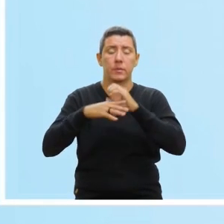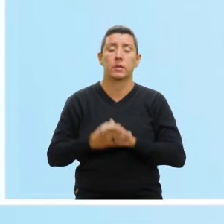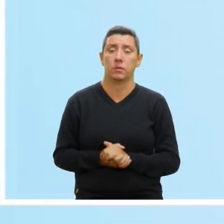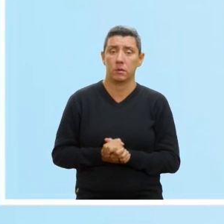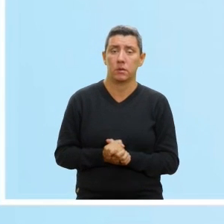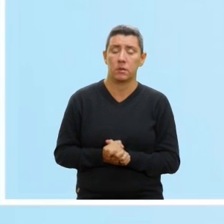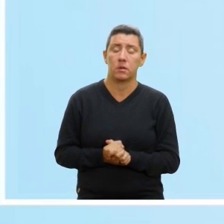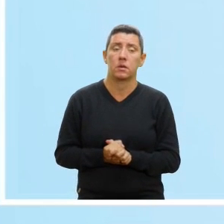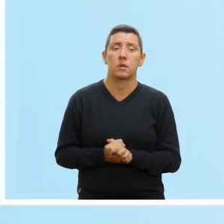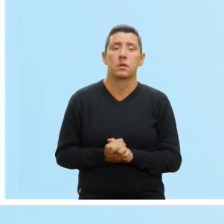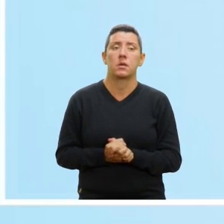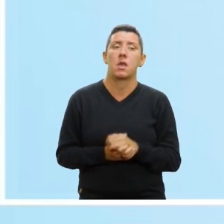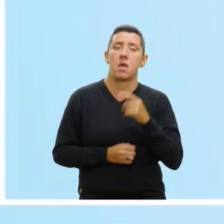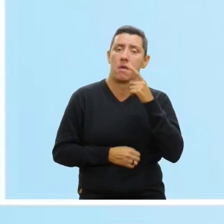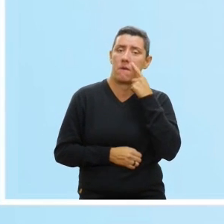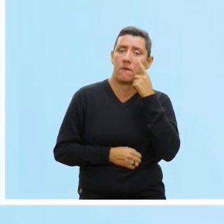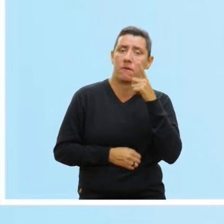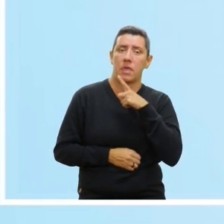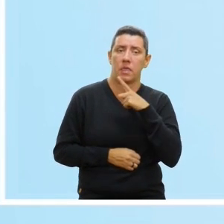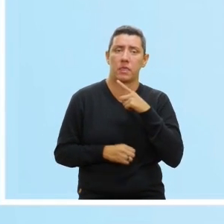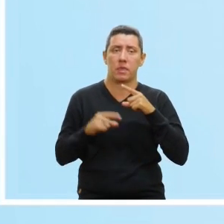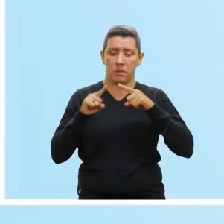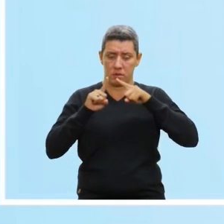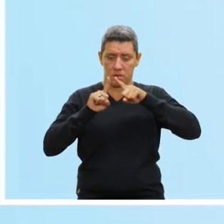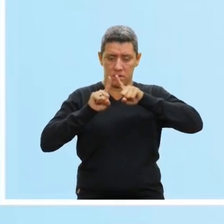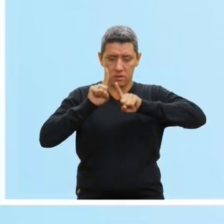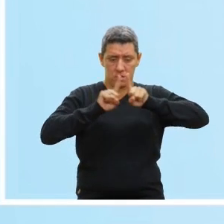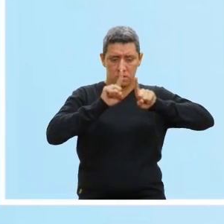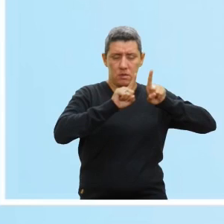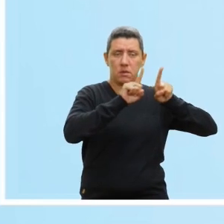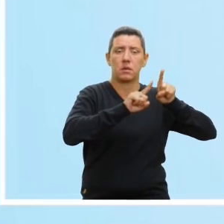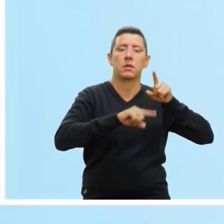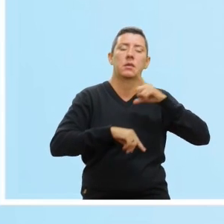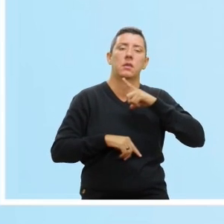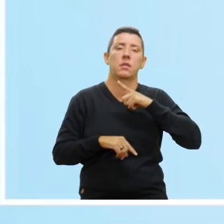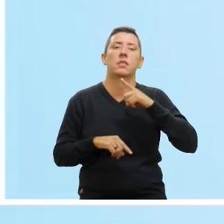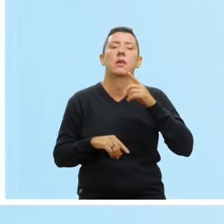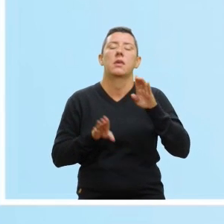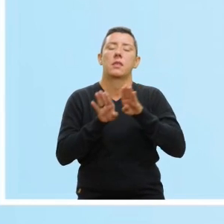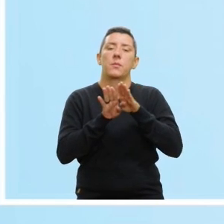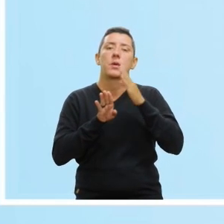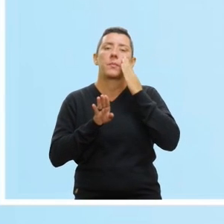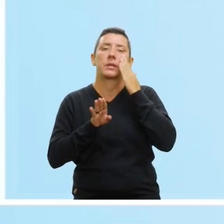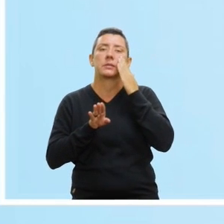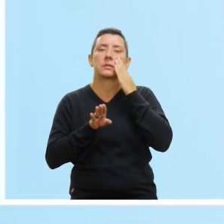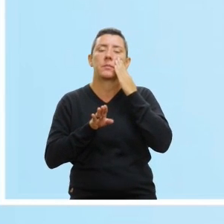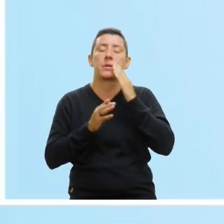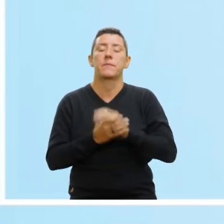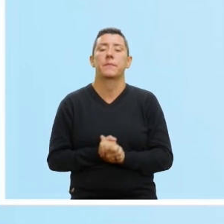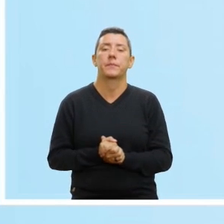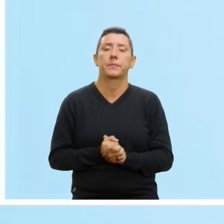algumas frequências, aí você tem aqui o amplificador, ele mostra que você tem a amplitude, né? Você tem